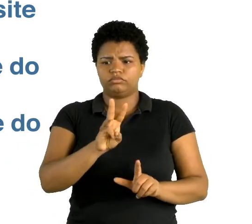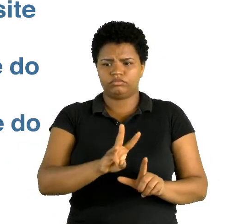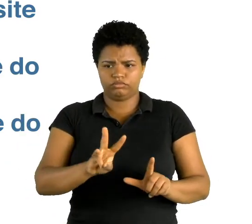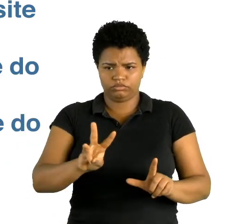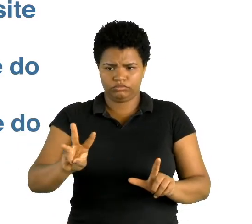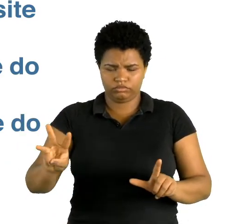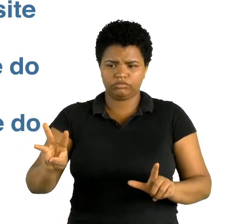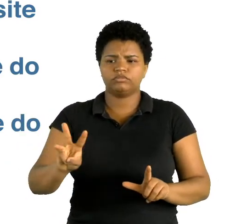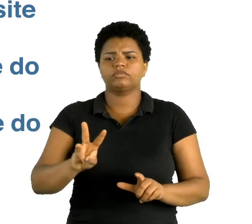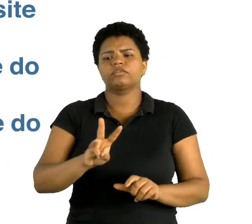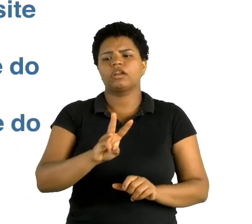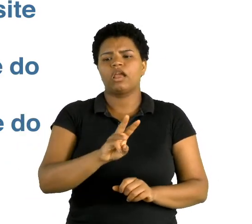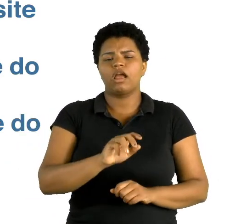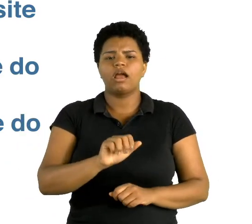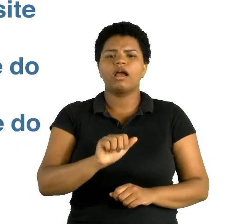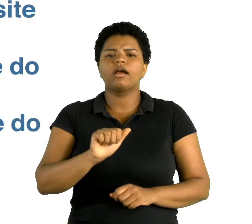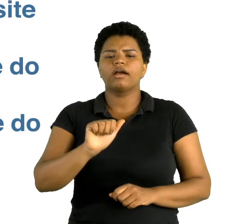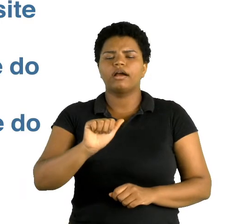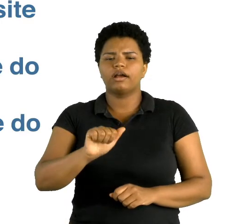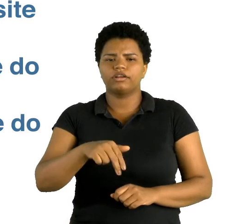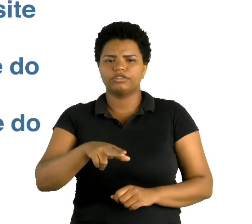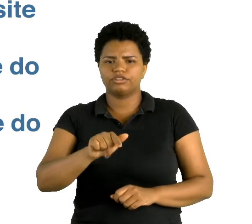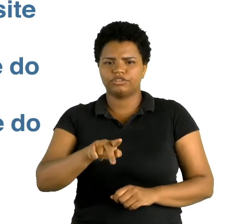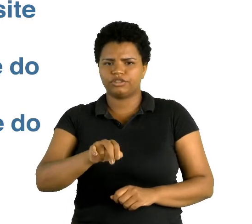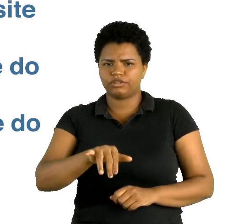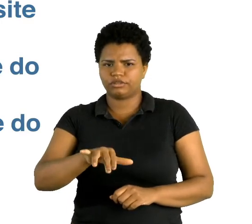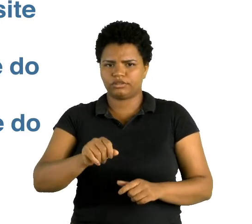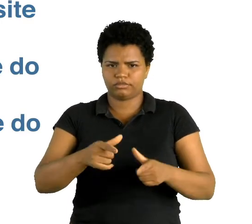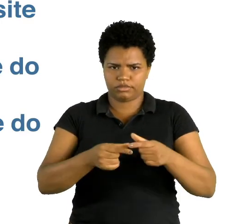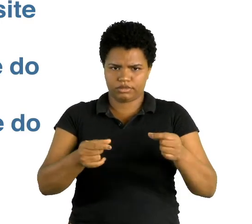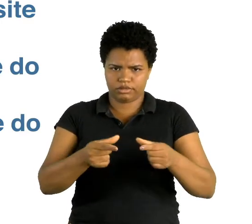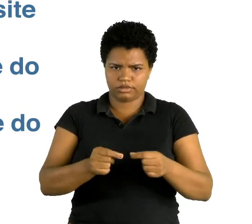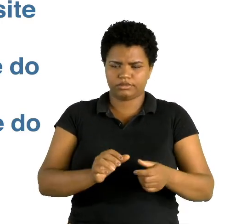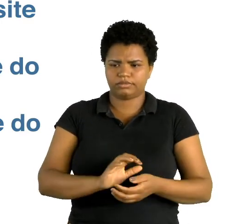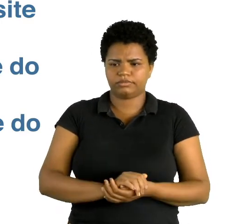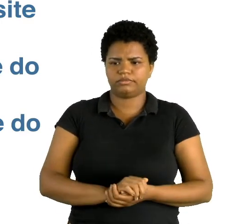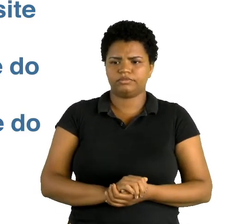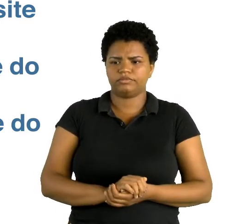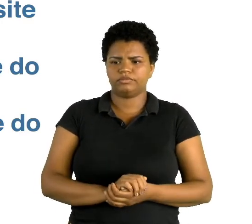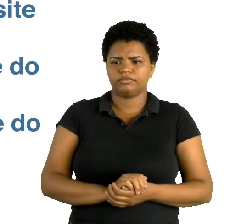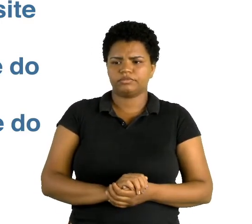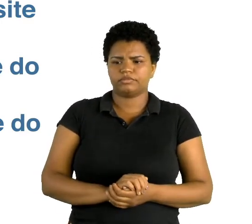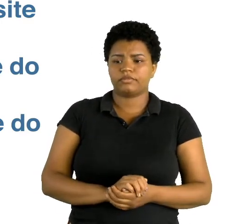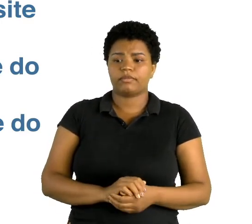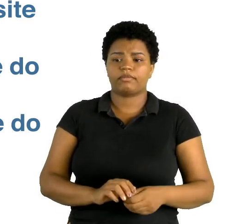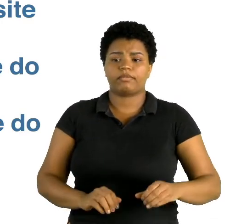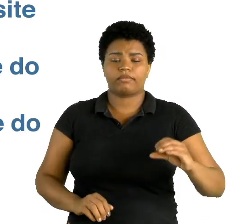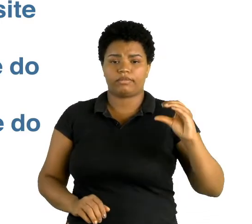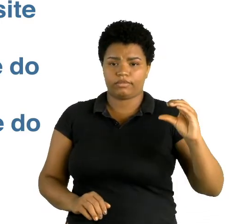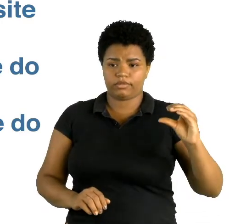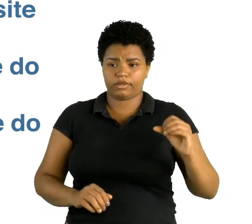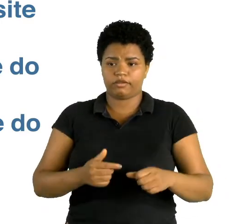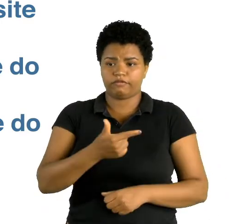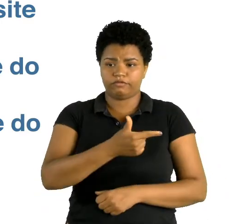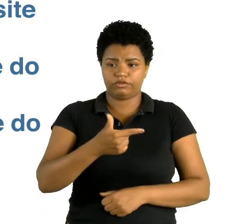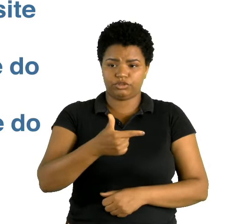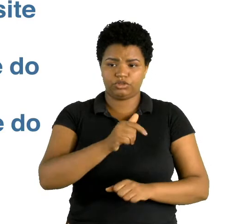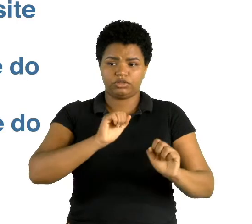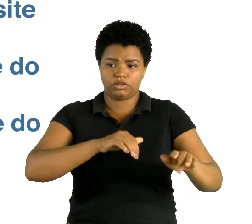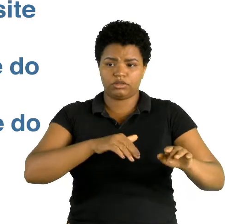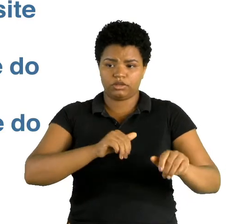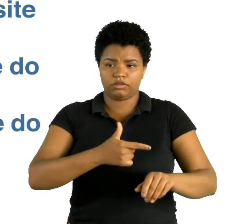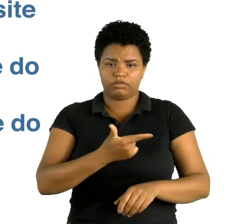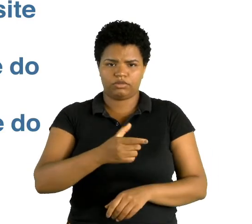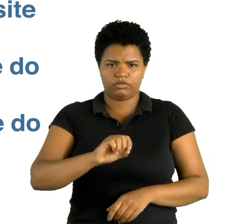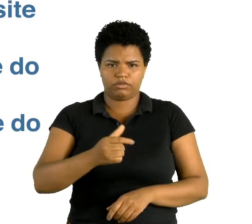Agência Brasília. Terceira opção, 22 de setembro de 2020,